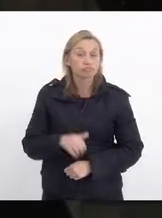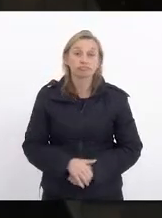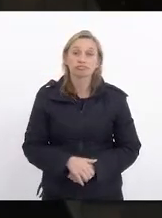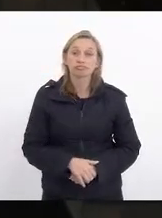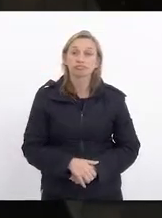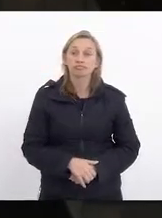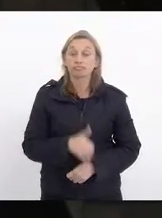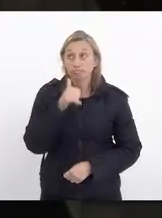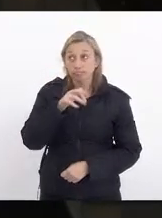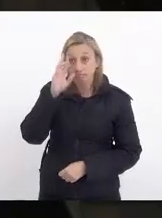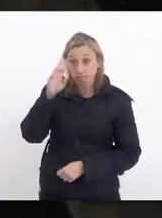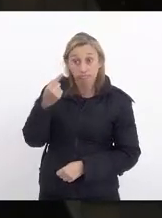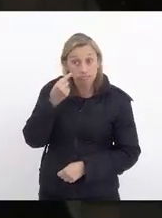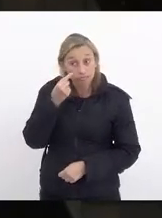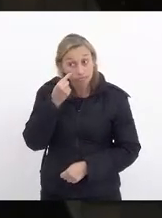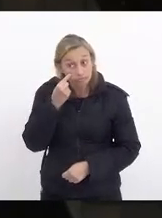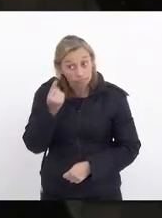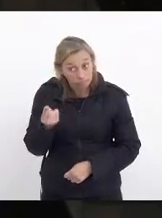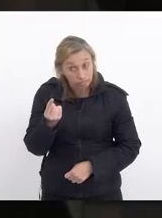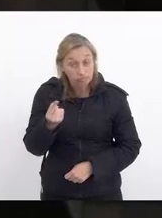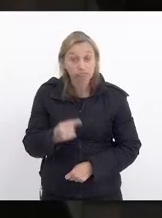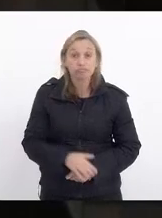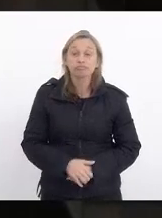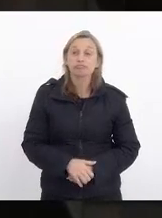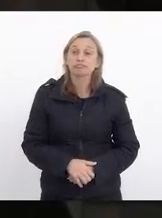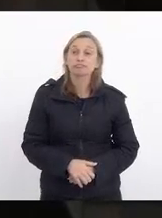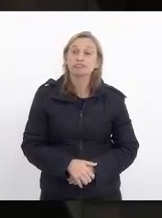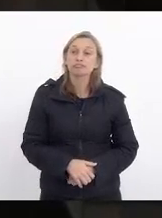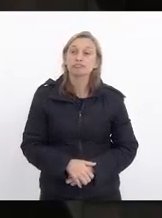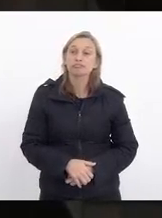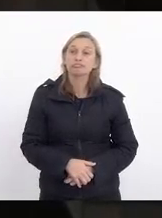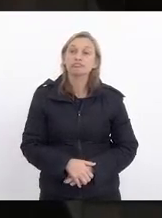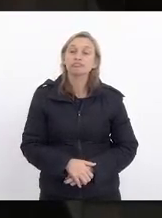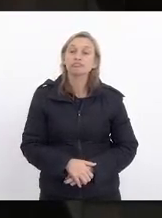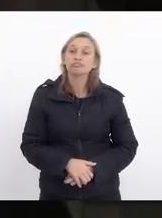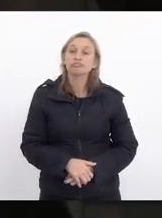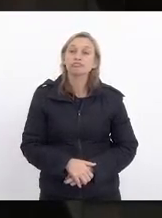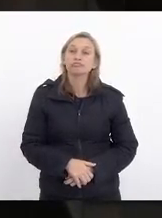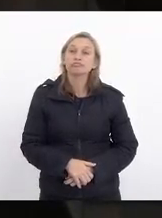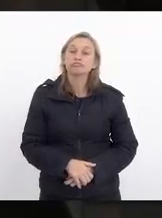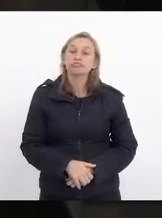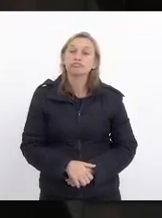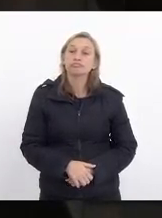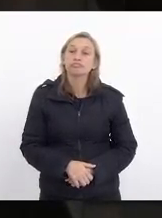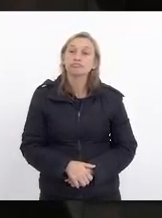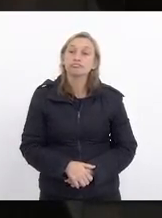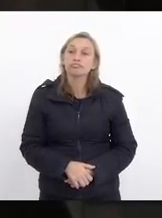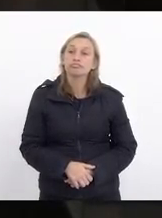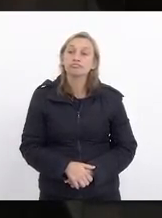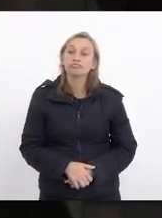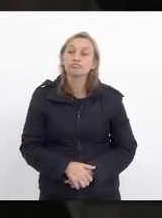senhora vai ver lá e no no